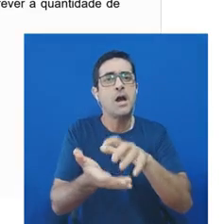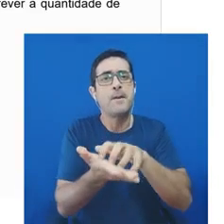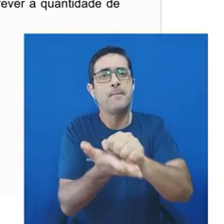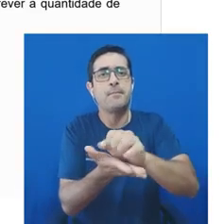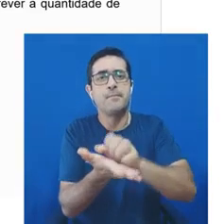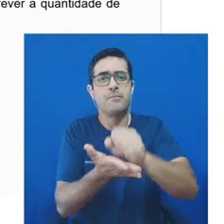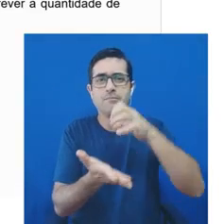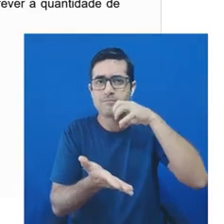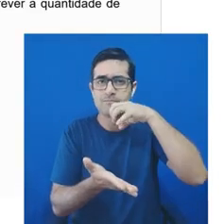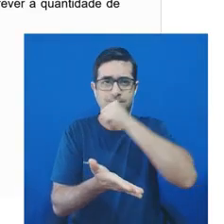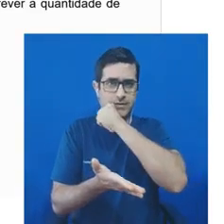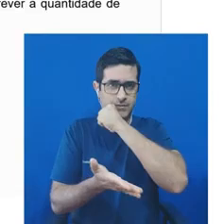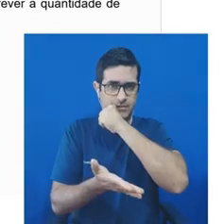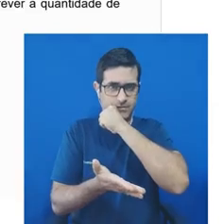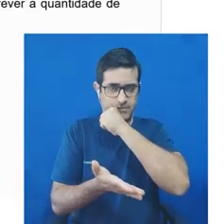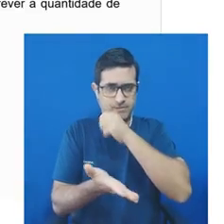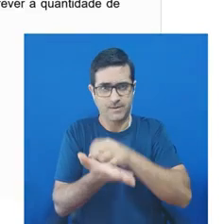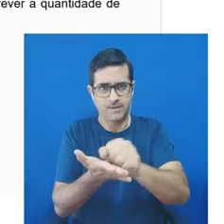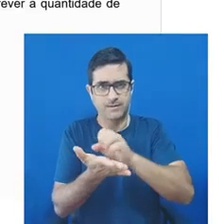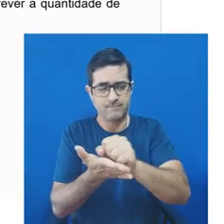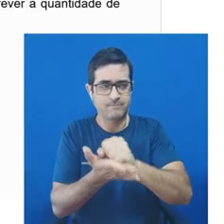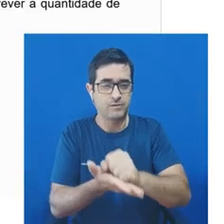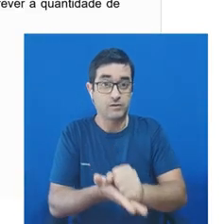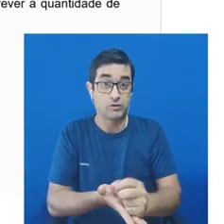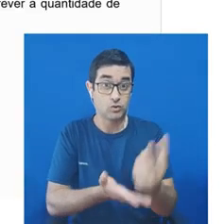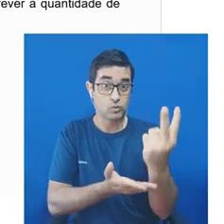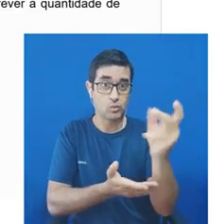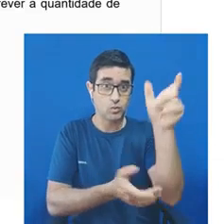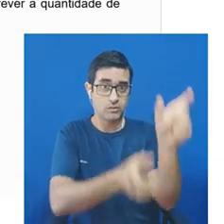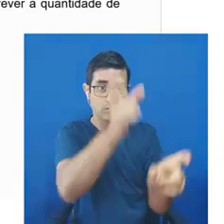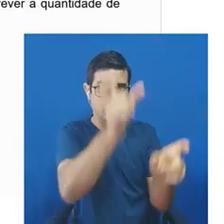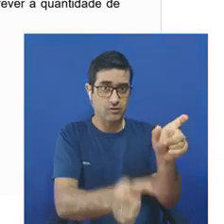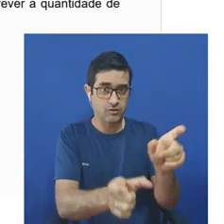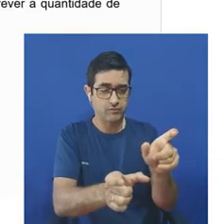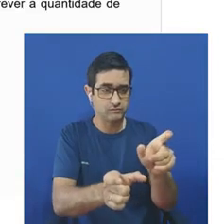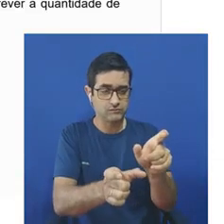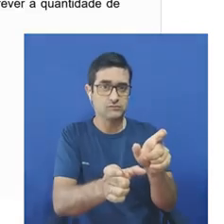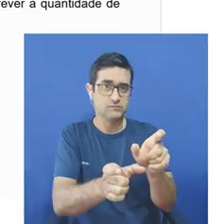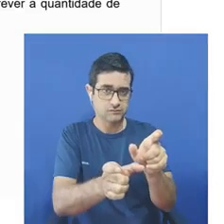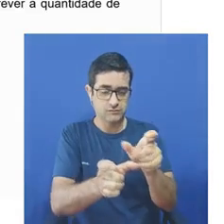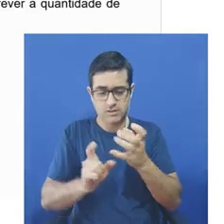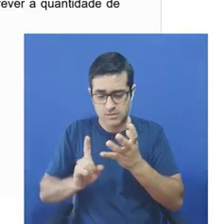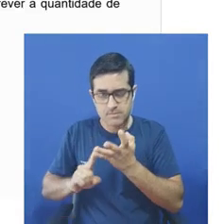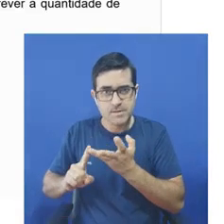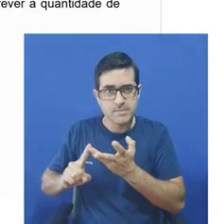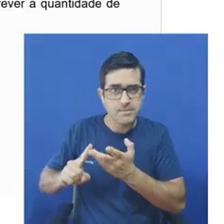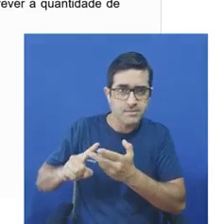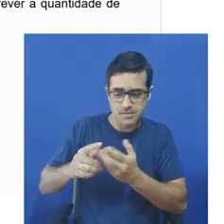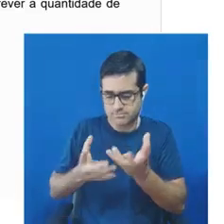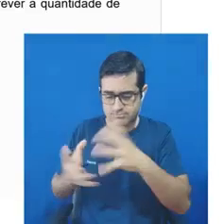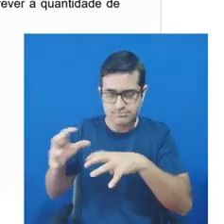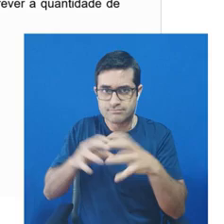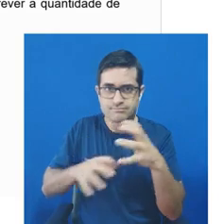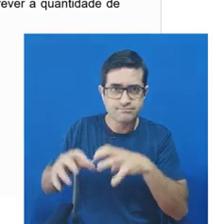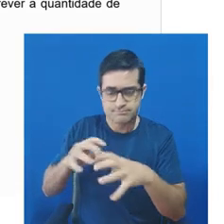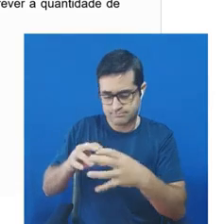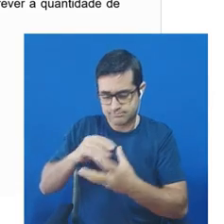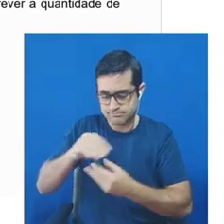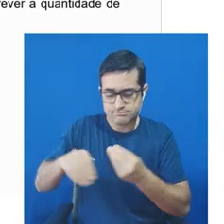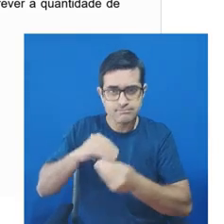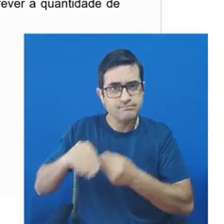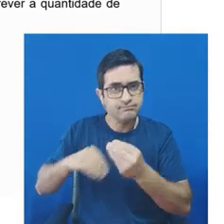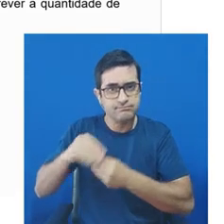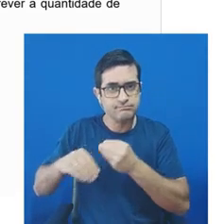um pão. Se eu for produzir um pão para 2 pessoas, eu vou usar uma determinada quantidade